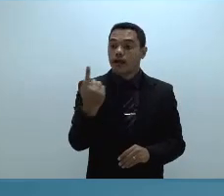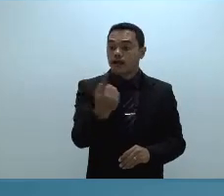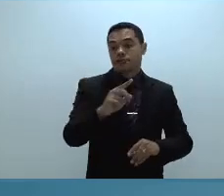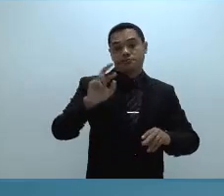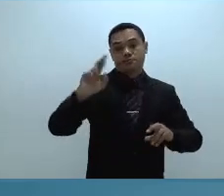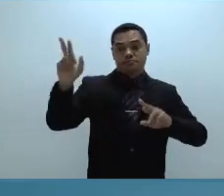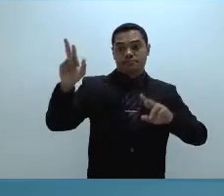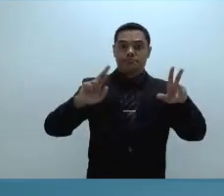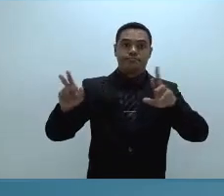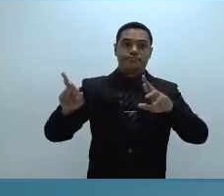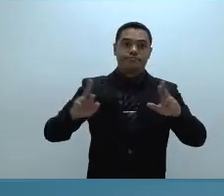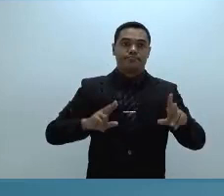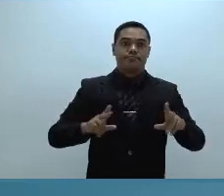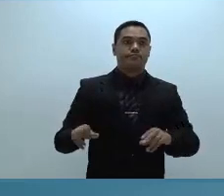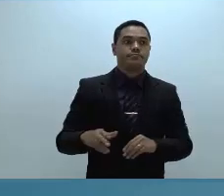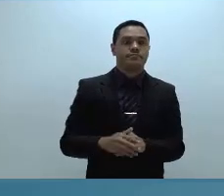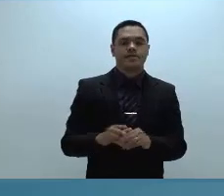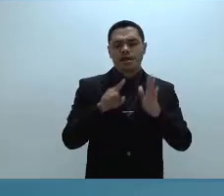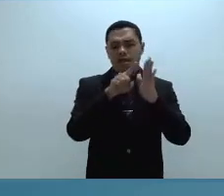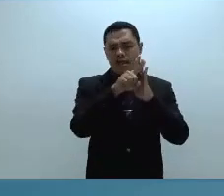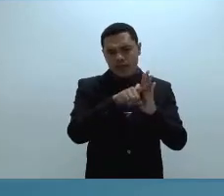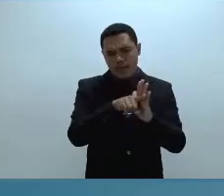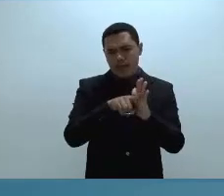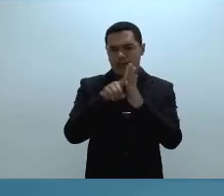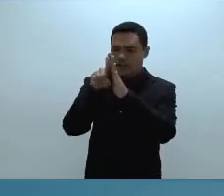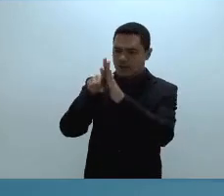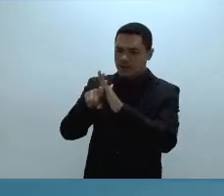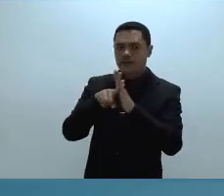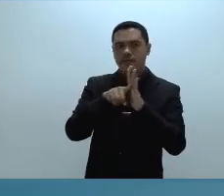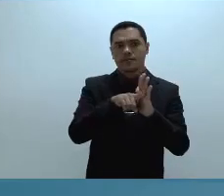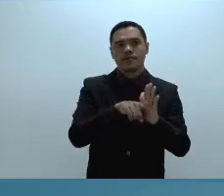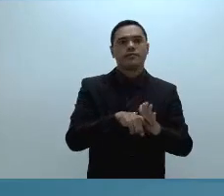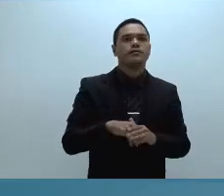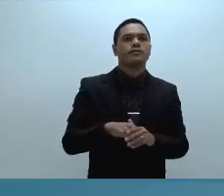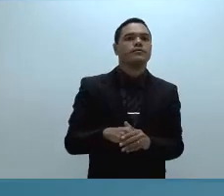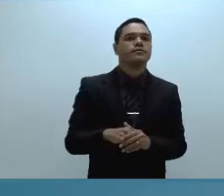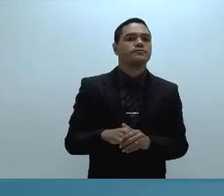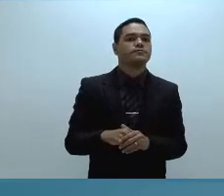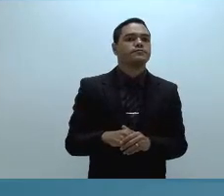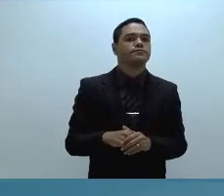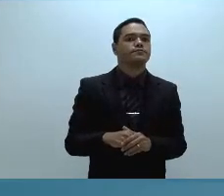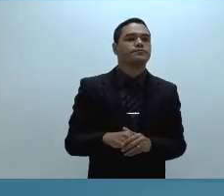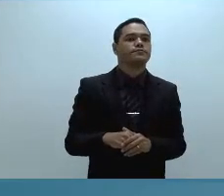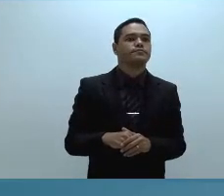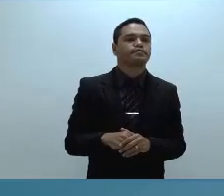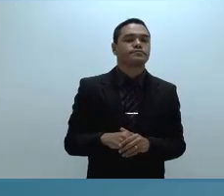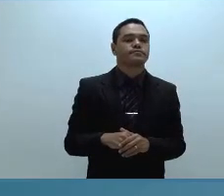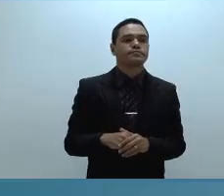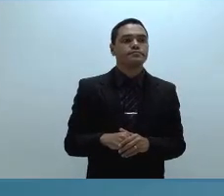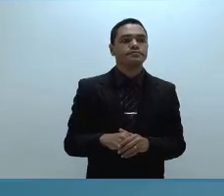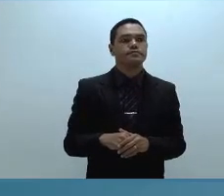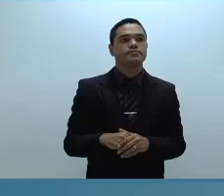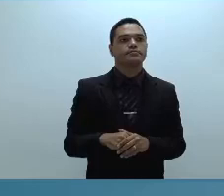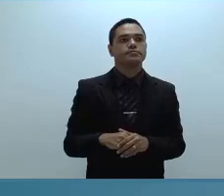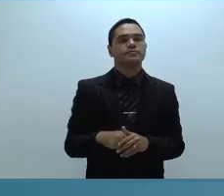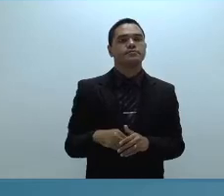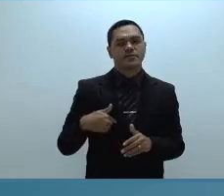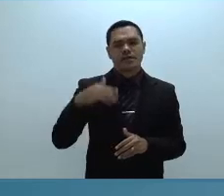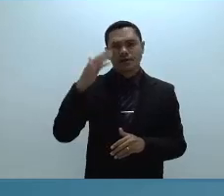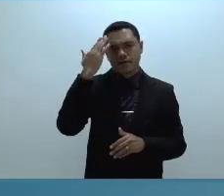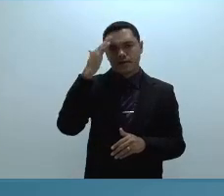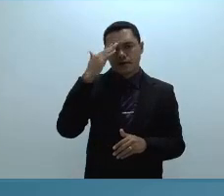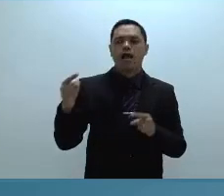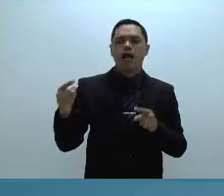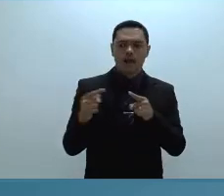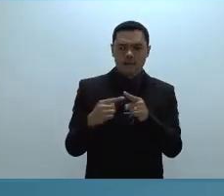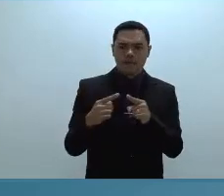dessa concessionária de direito público, a meu entender, eu concordo com o desembargador Ricardo, com o vistor. Para meu entender, é direito